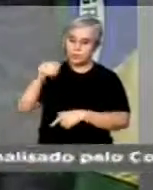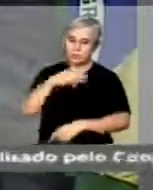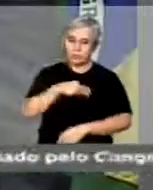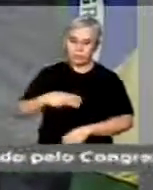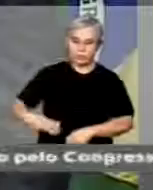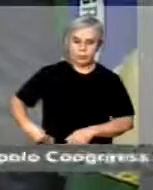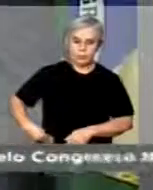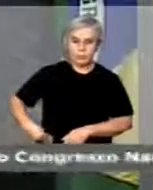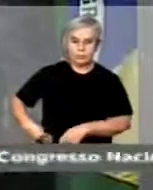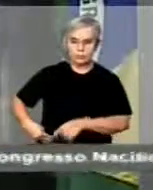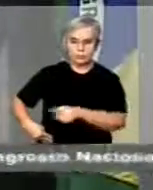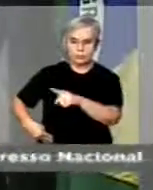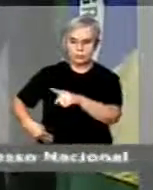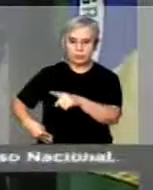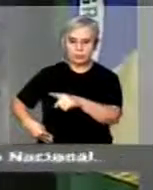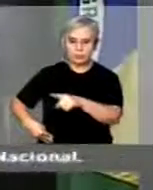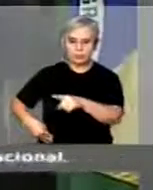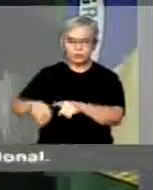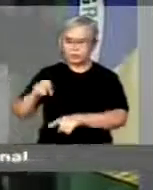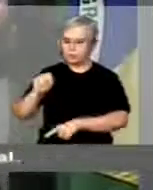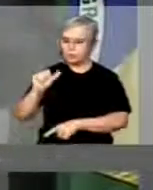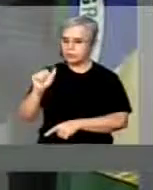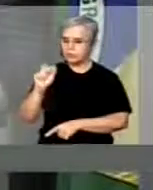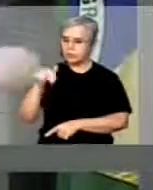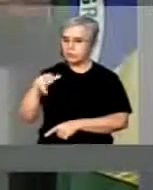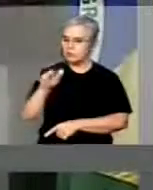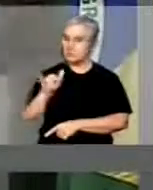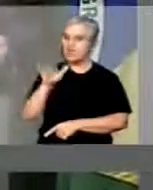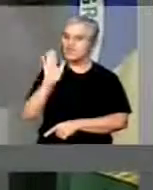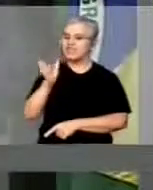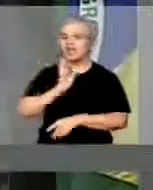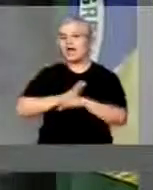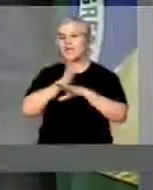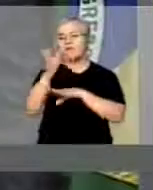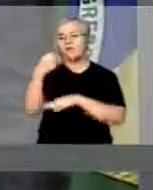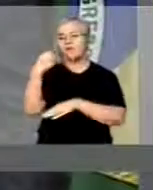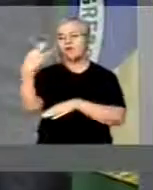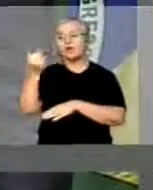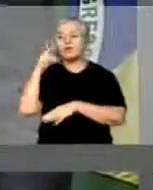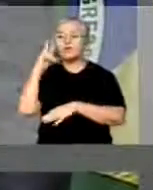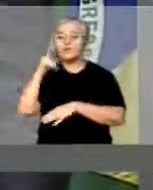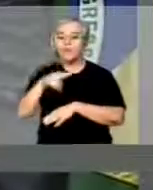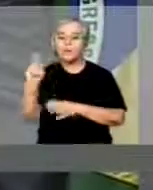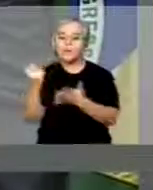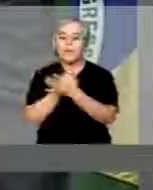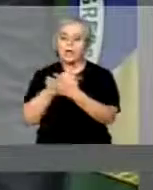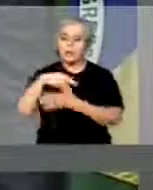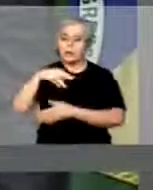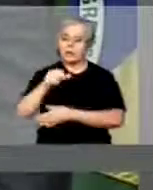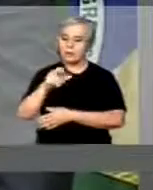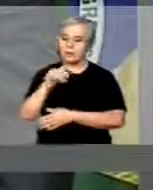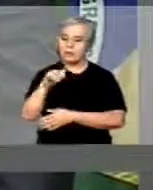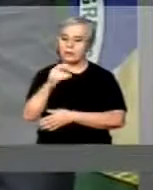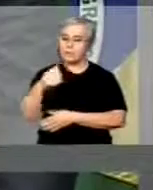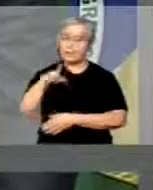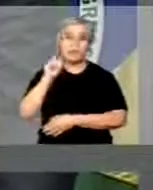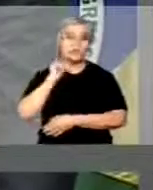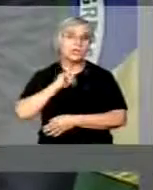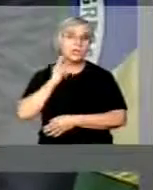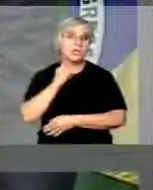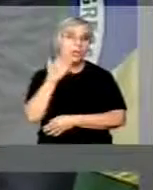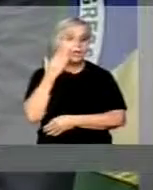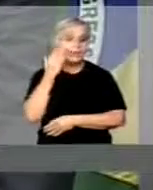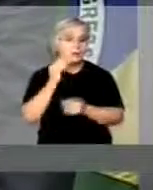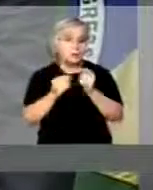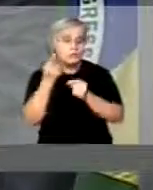dia no Ministério, o ministro Sarney Filho já esteve em Mariana, cuidando e vendo com atitudes